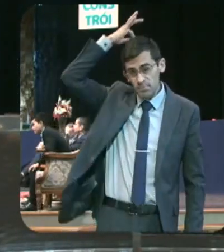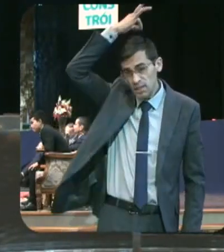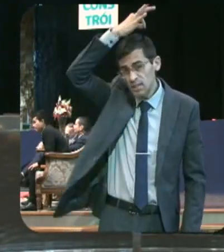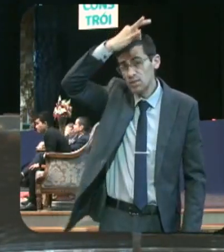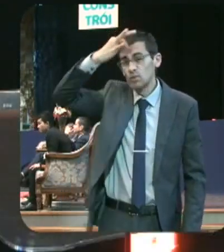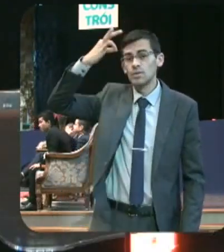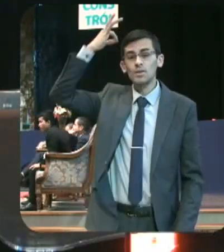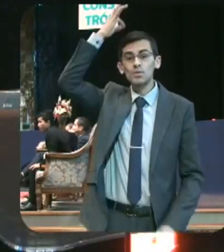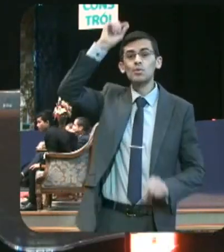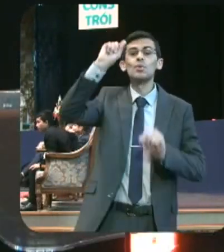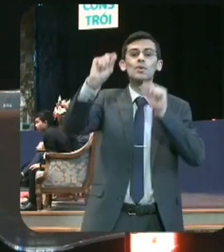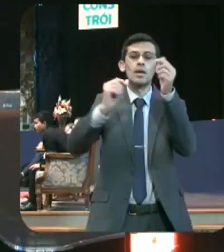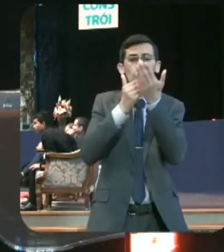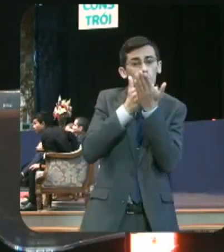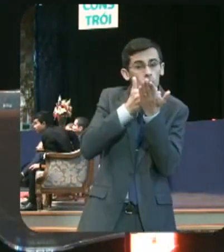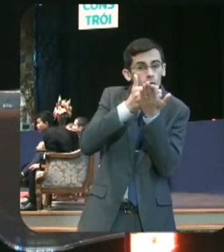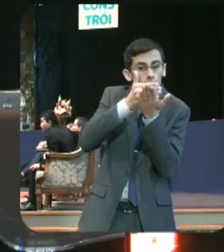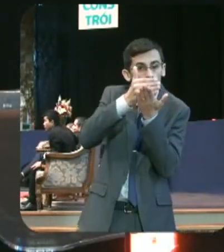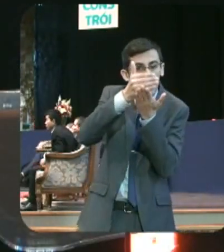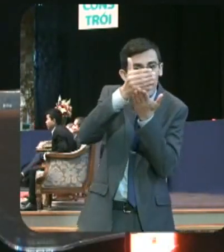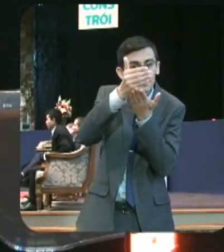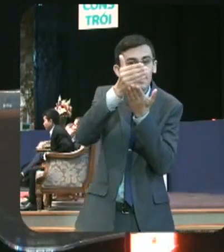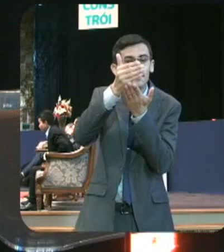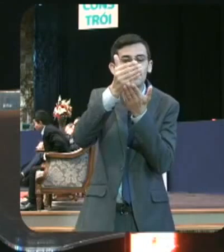Santo, ele começa uma obra de